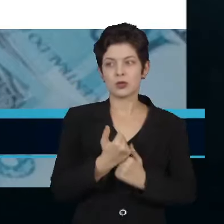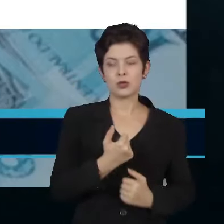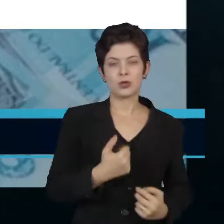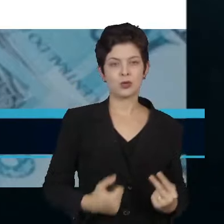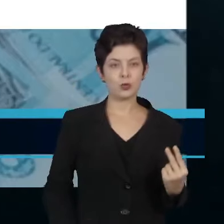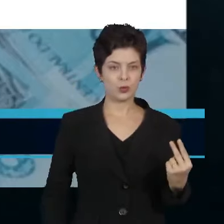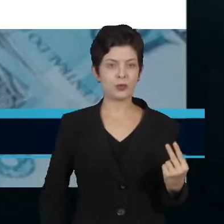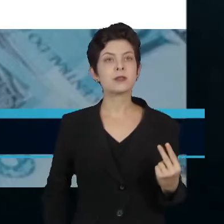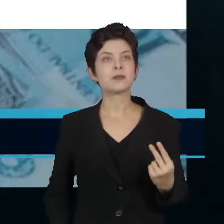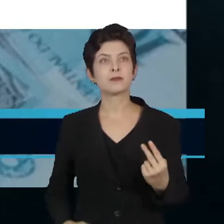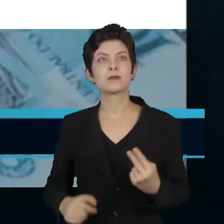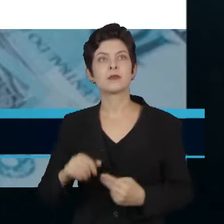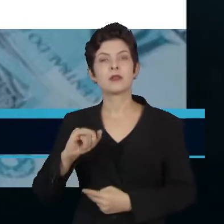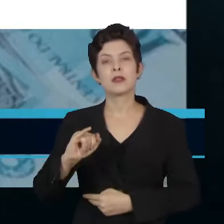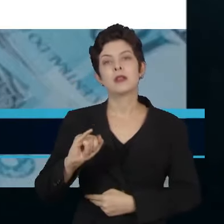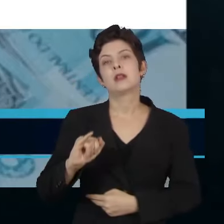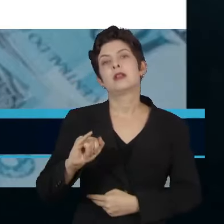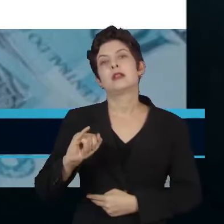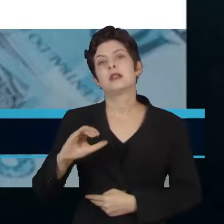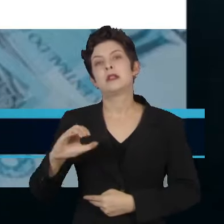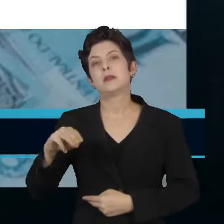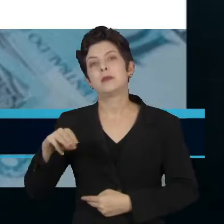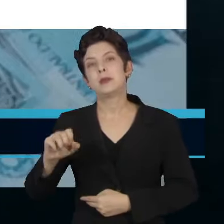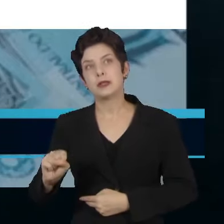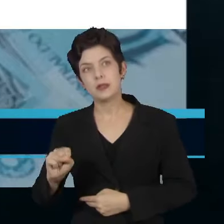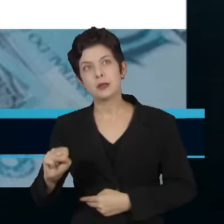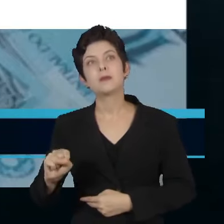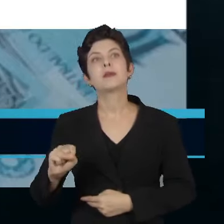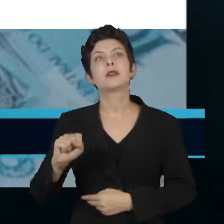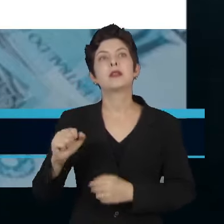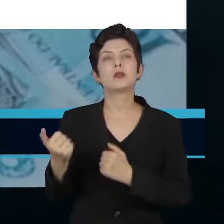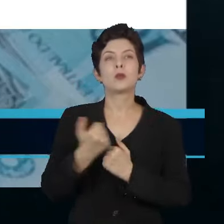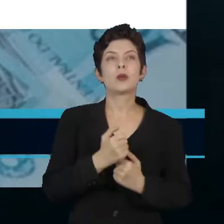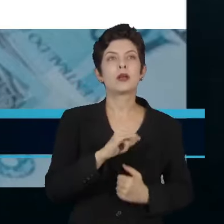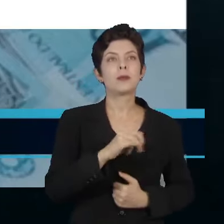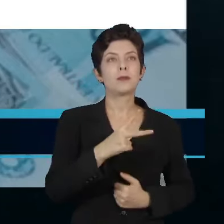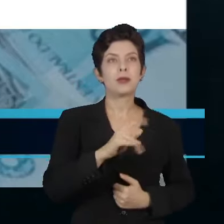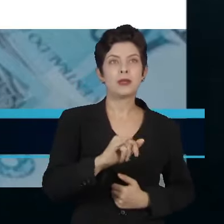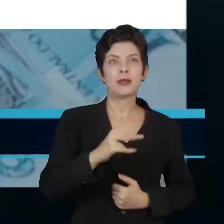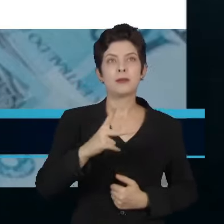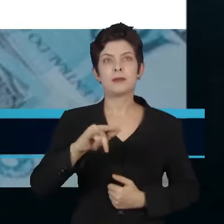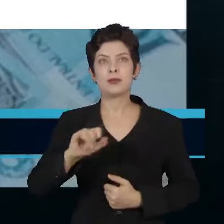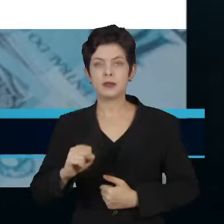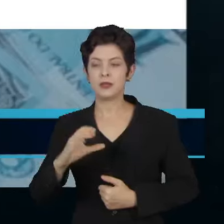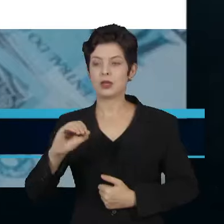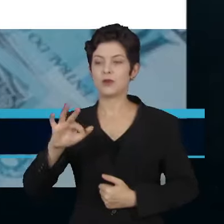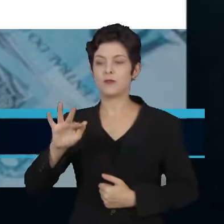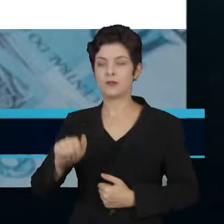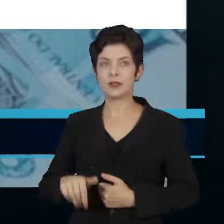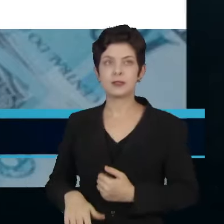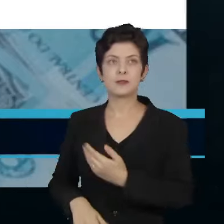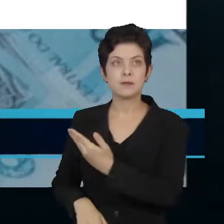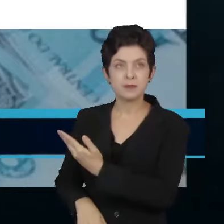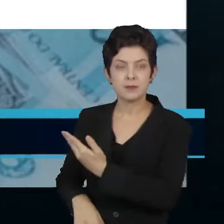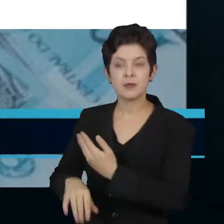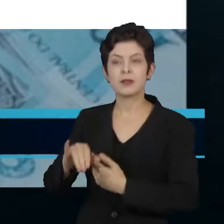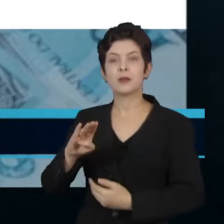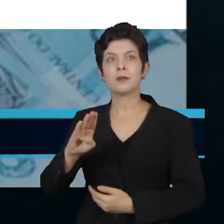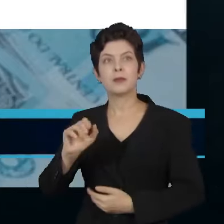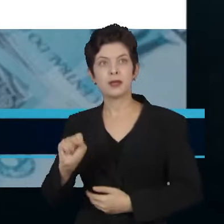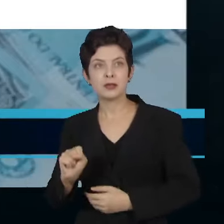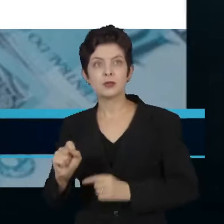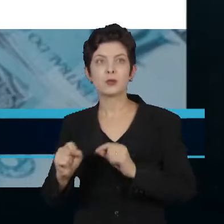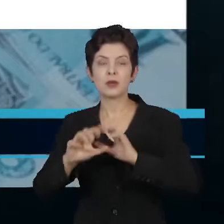A contribuição sobre bens e serviços, no lugar de IPI, PIS e COFINS. E o imposto sobre bens e serviços,